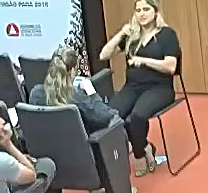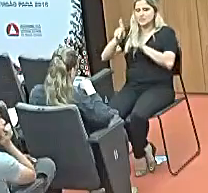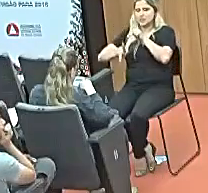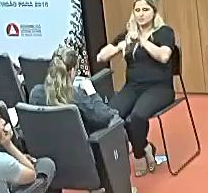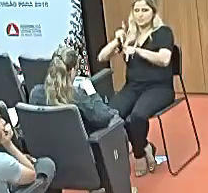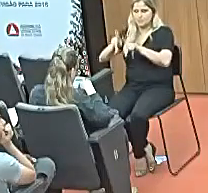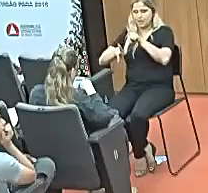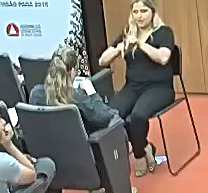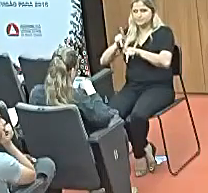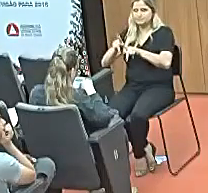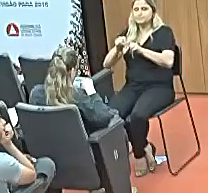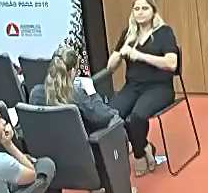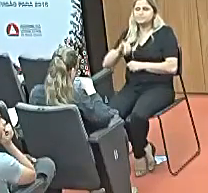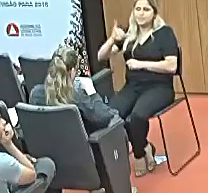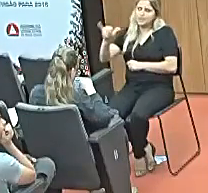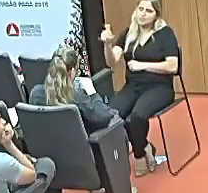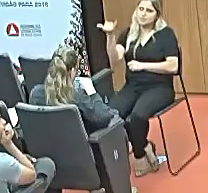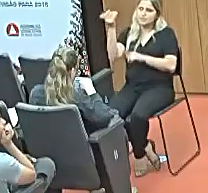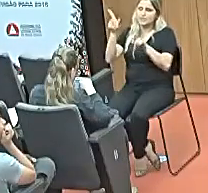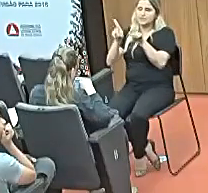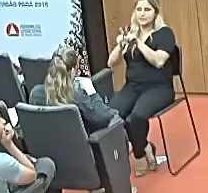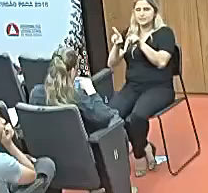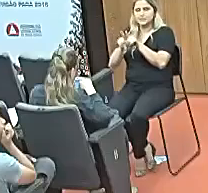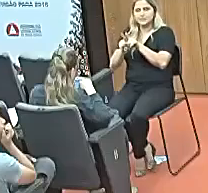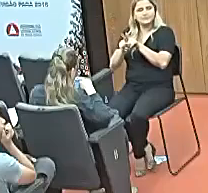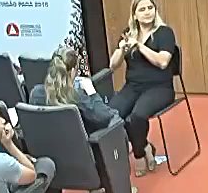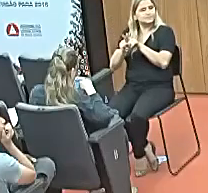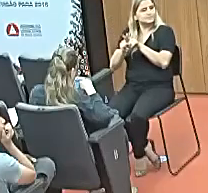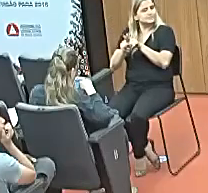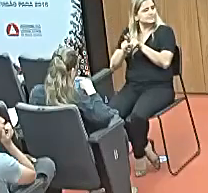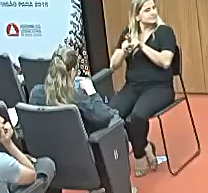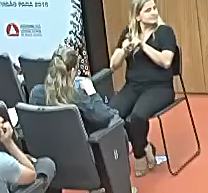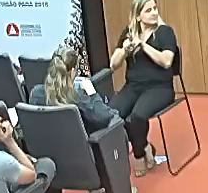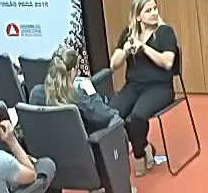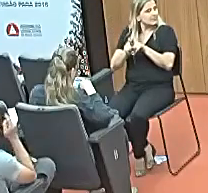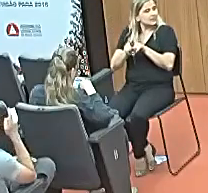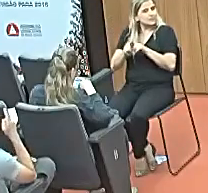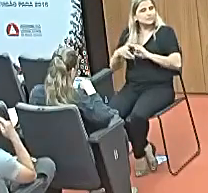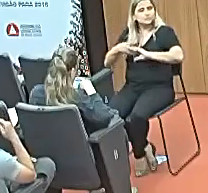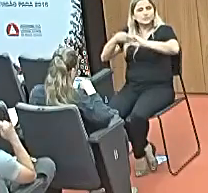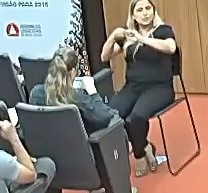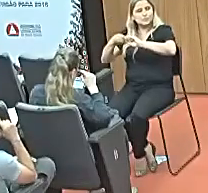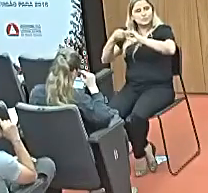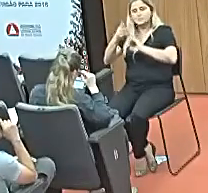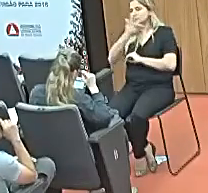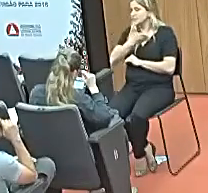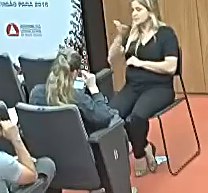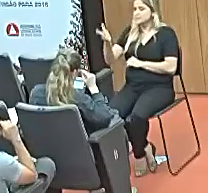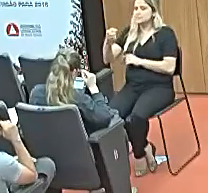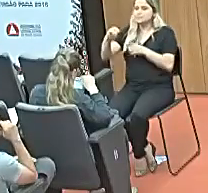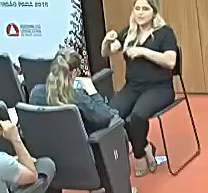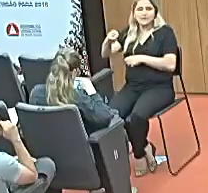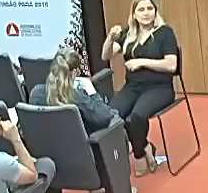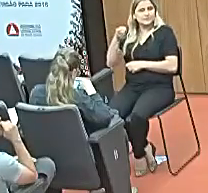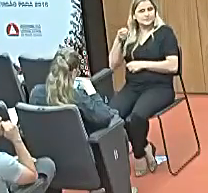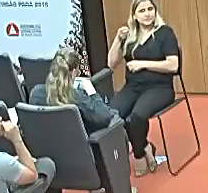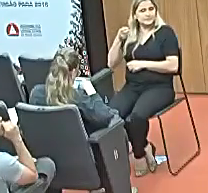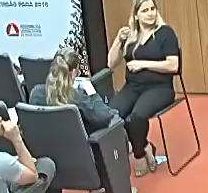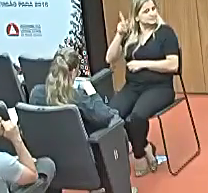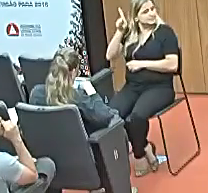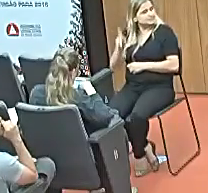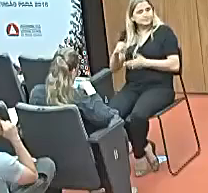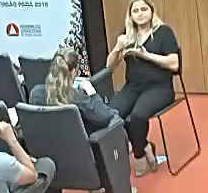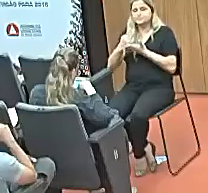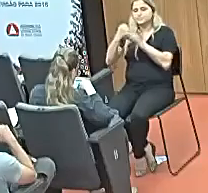aproveita que também podia deixar de cumprimentar às vezes assessora da comissão de participação popular que acompanhar todos